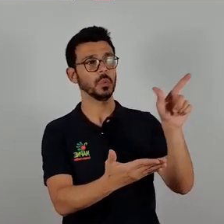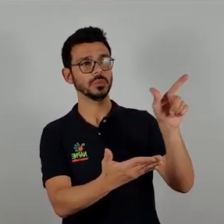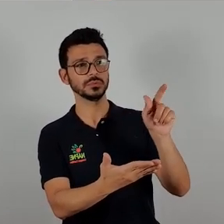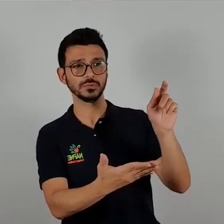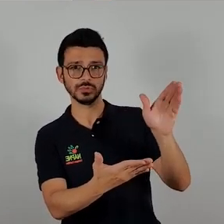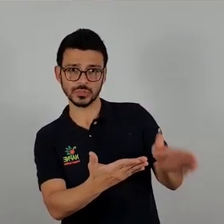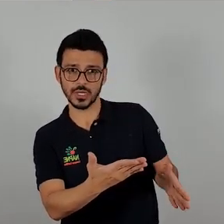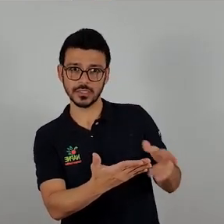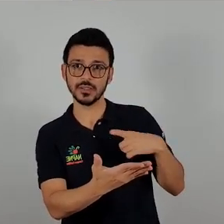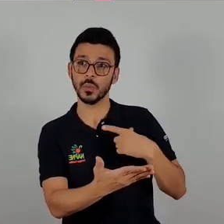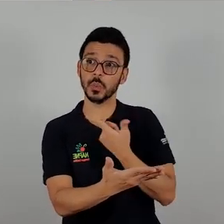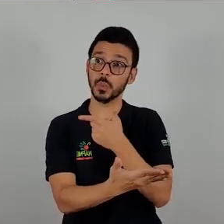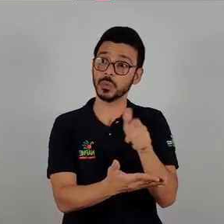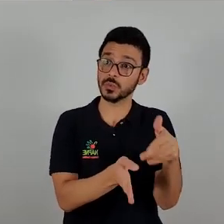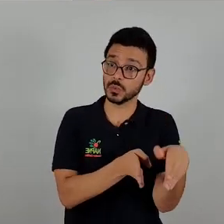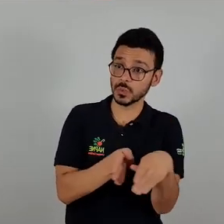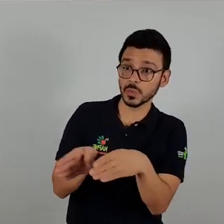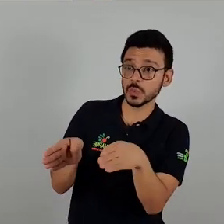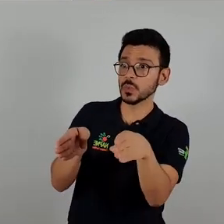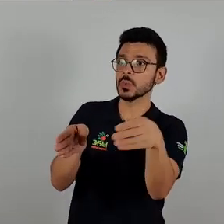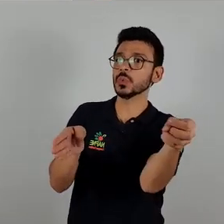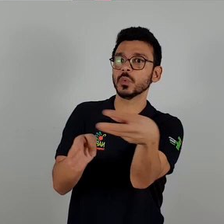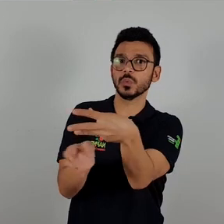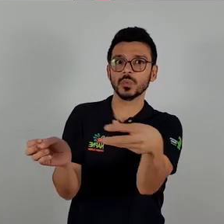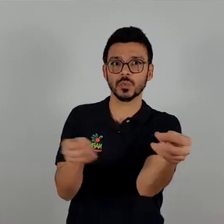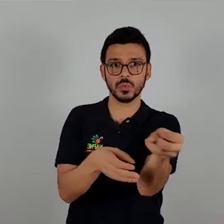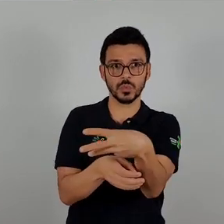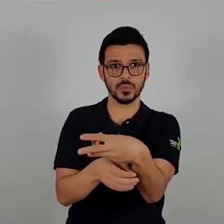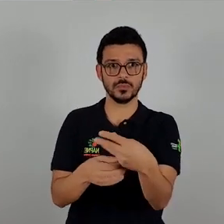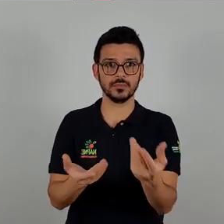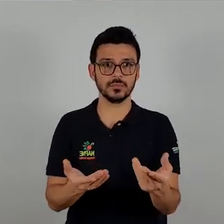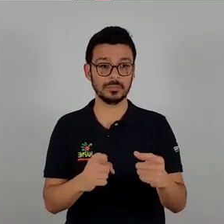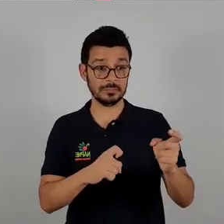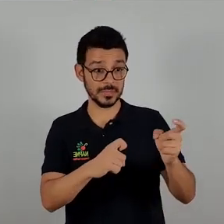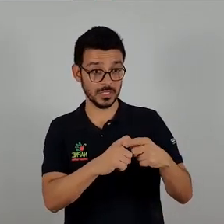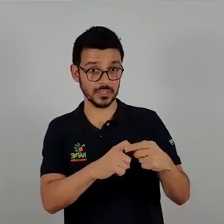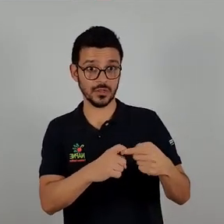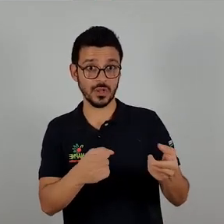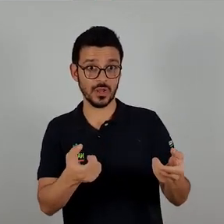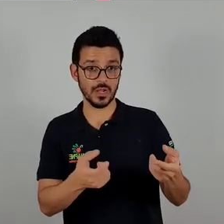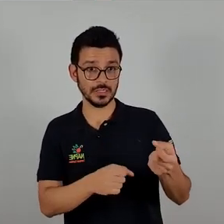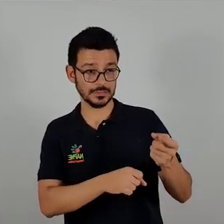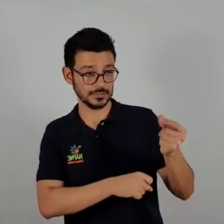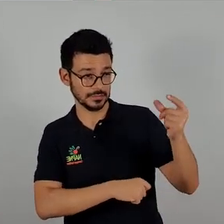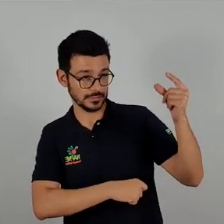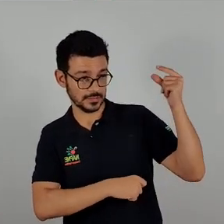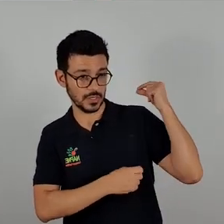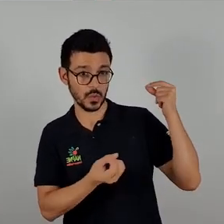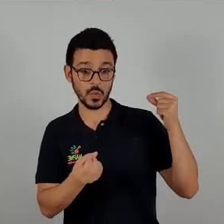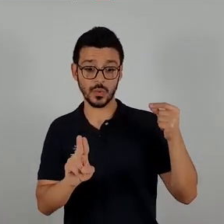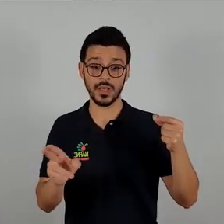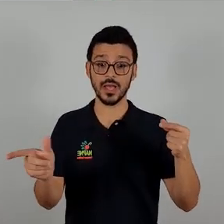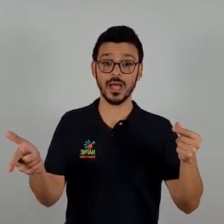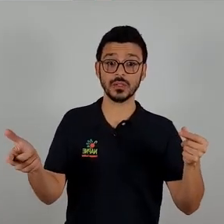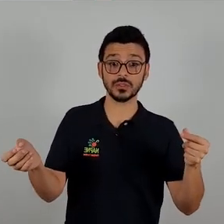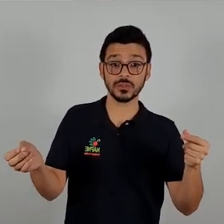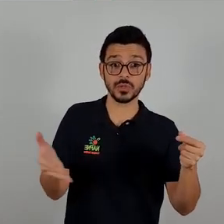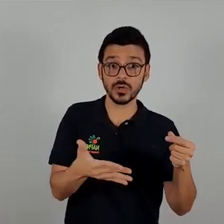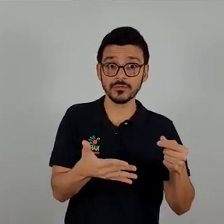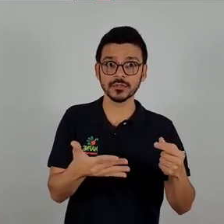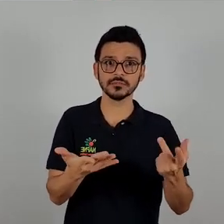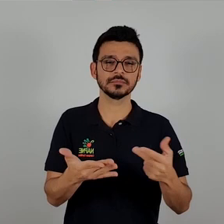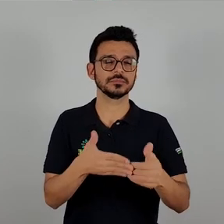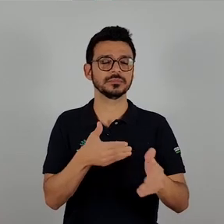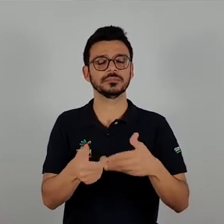verdadeiras. E o Gandhi disse também, minha própria visão da verdade não brilha com mais intensidade se eu depreciar a maneira de ver os